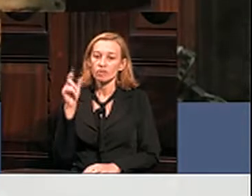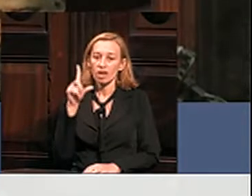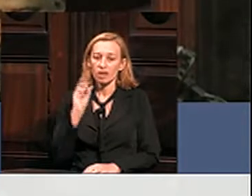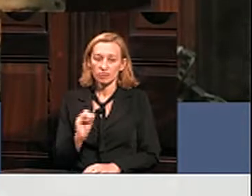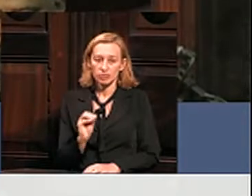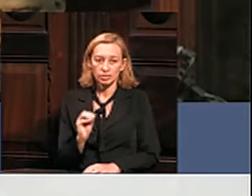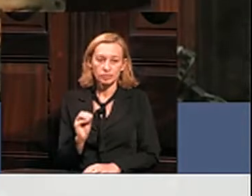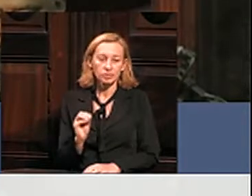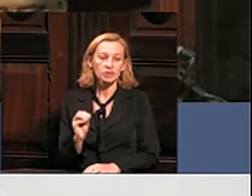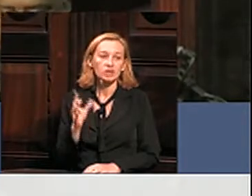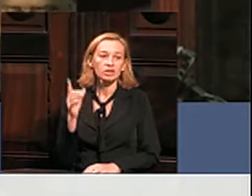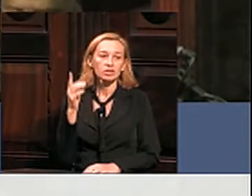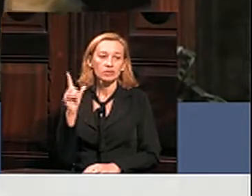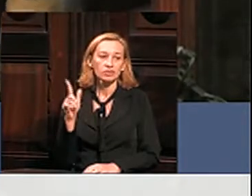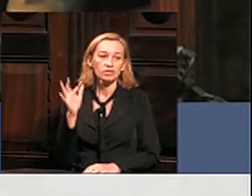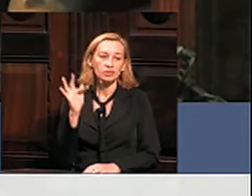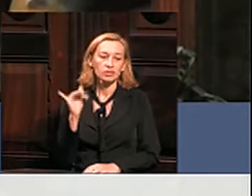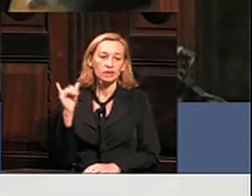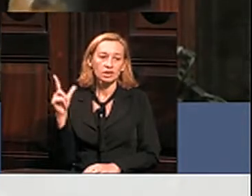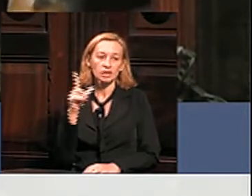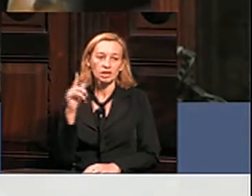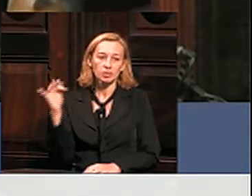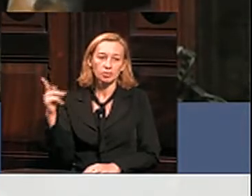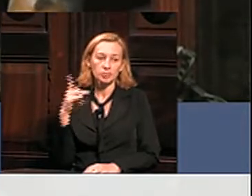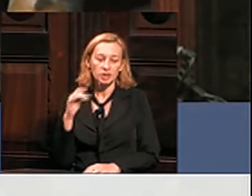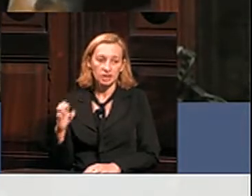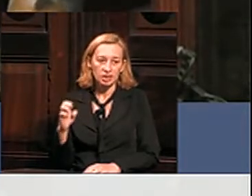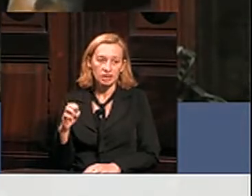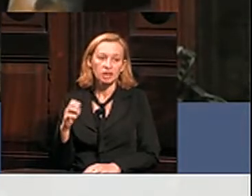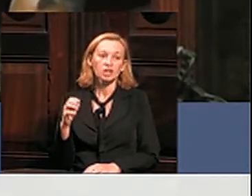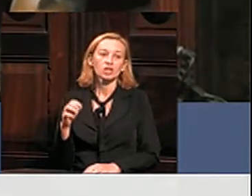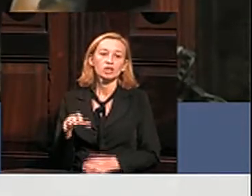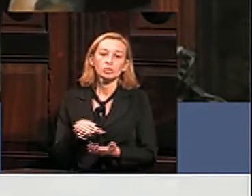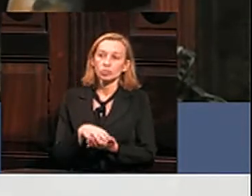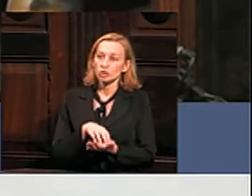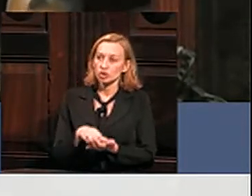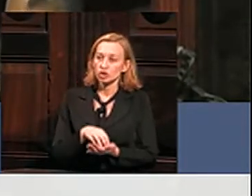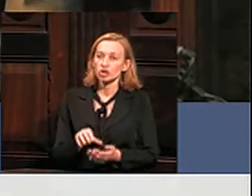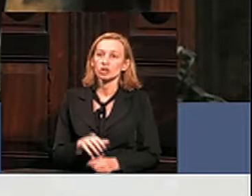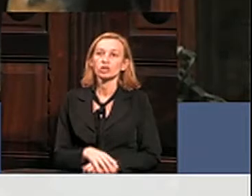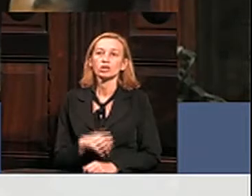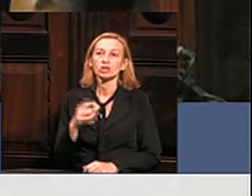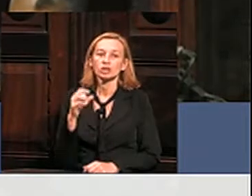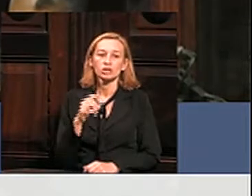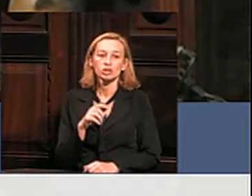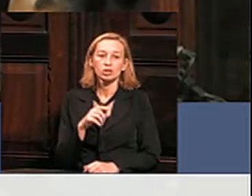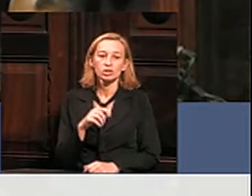Figueiredo. Felipe Soares. Geraldo Moreira. Geraldo Pudim. Gilberto Palmares.